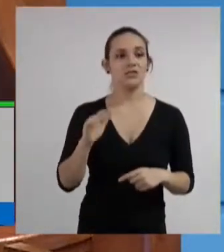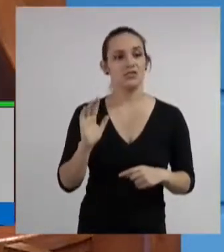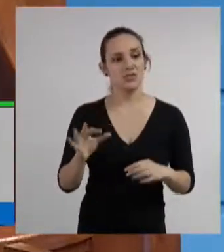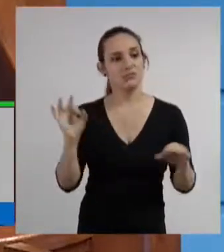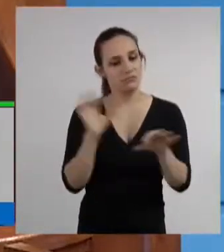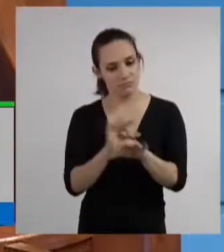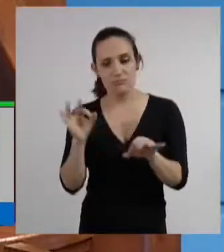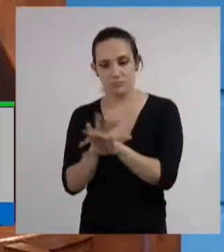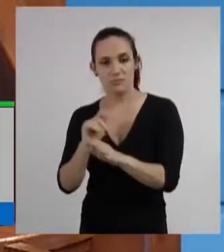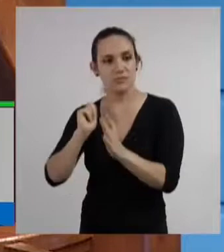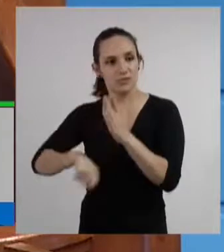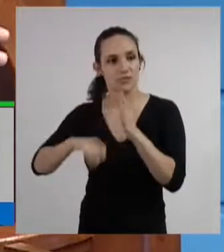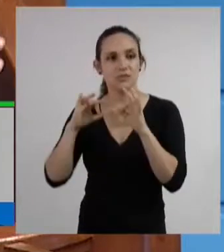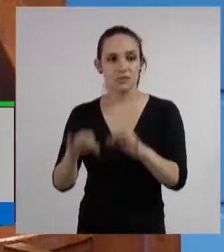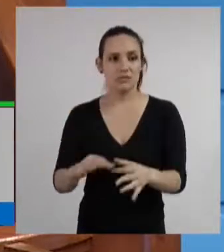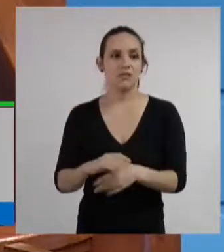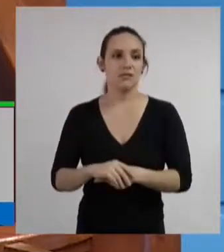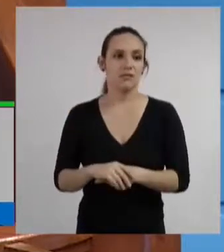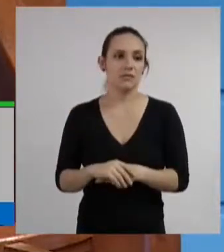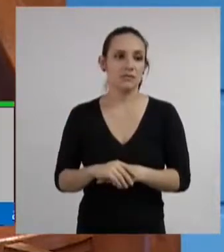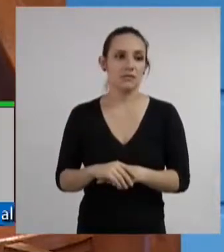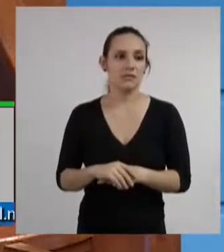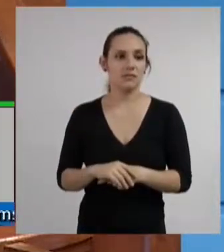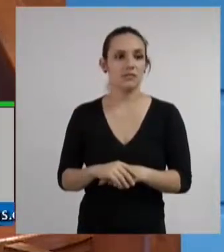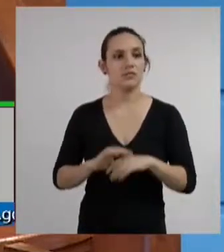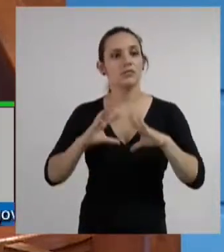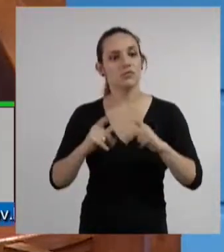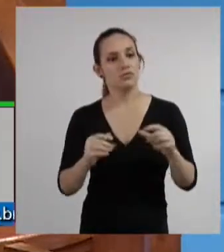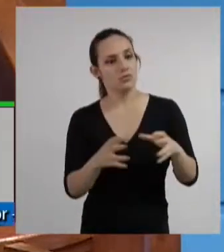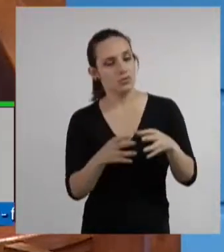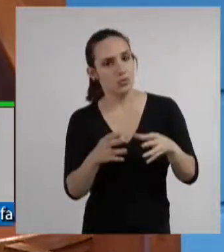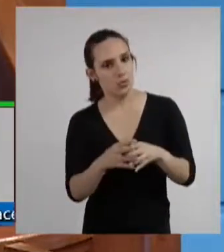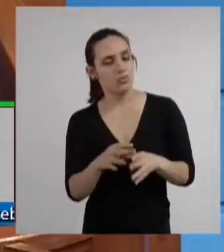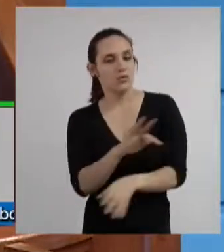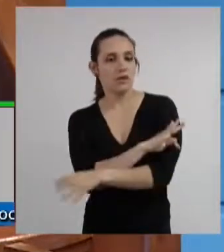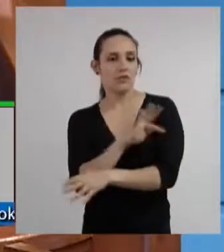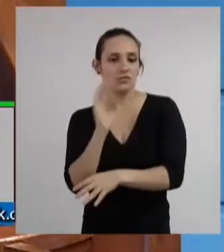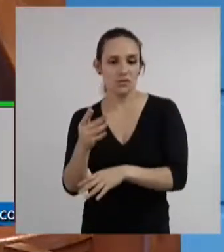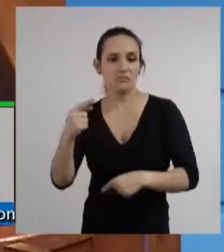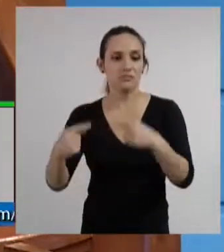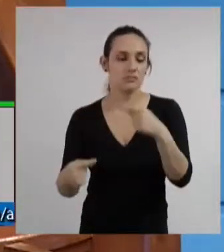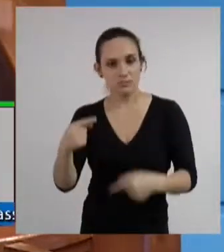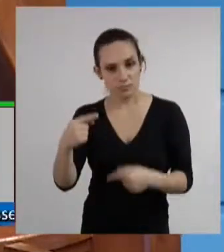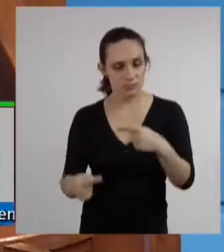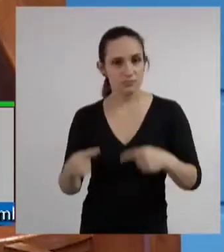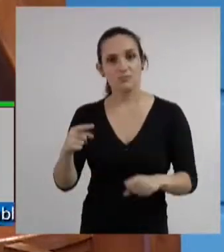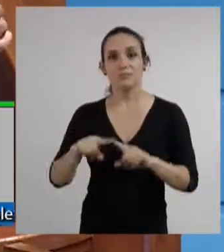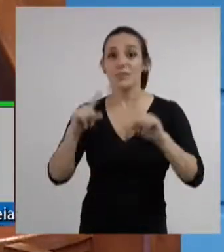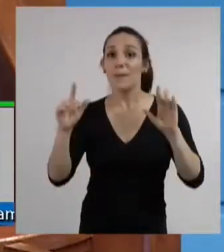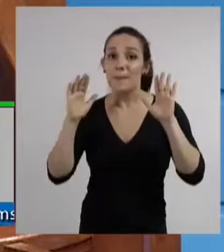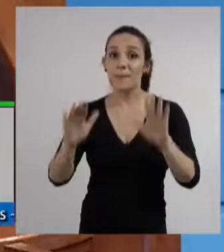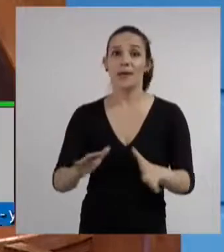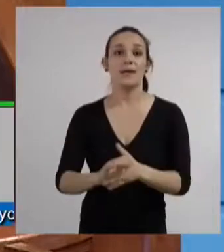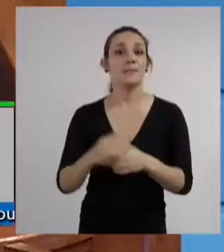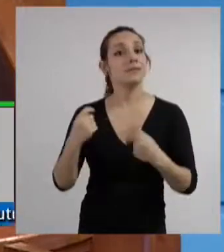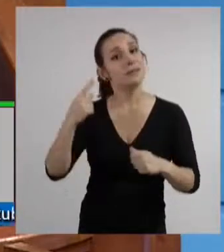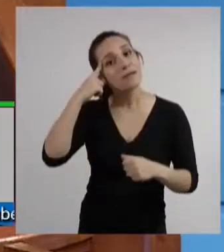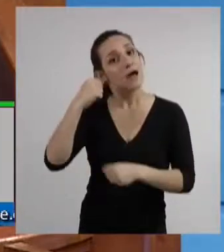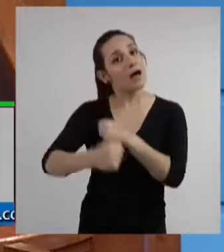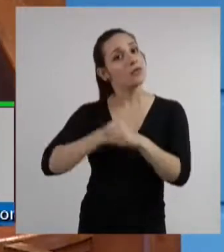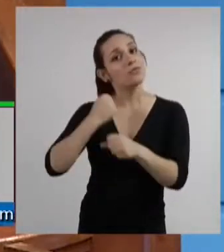todas passou por todas as comissões, comissão de mérito, etc. Mas isso é uma coisa que pode ser pensada no próximo